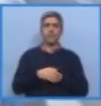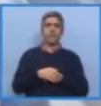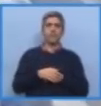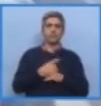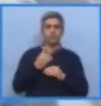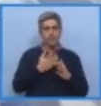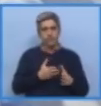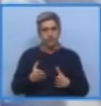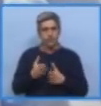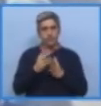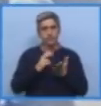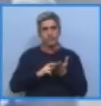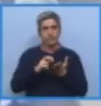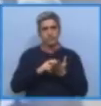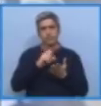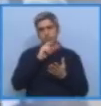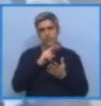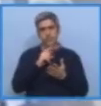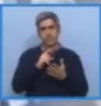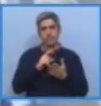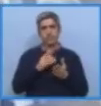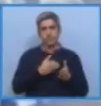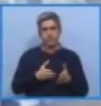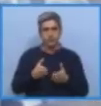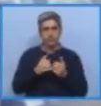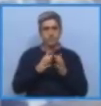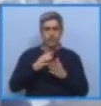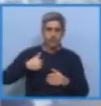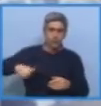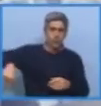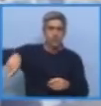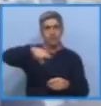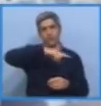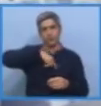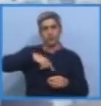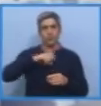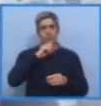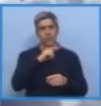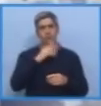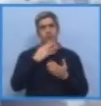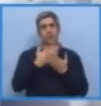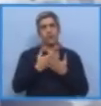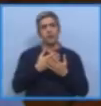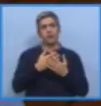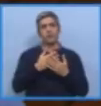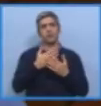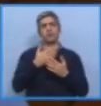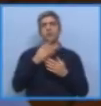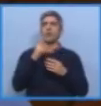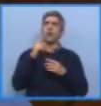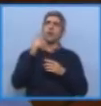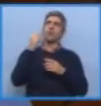é um caminho percorrido e que pode ser percorrido por todos nós e que a todos nós pode levar à dom e à luz da